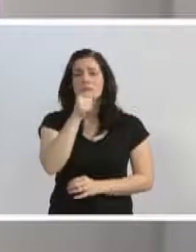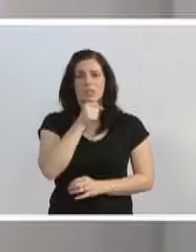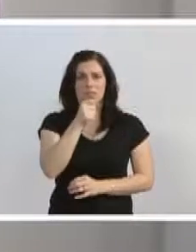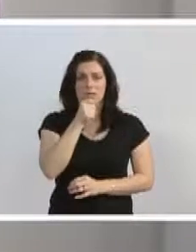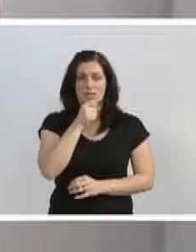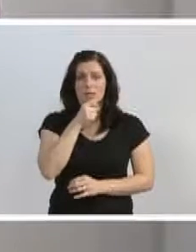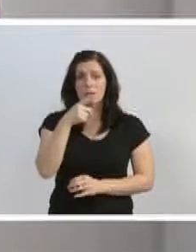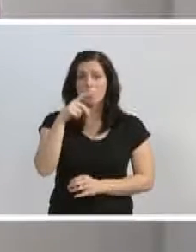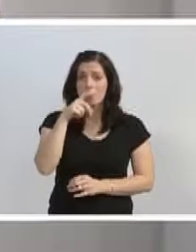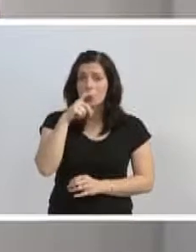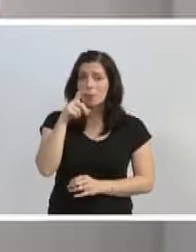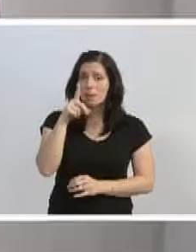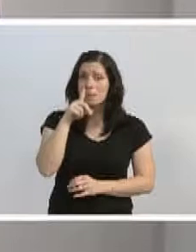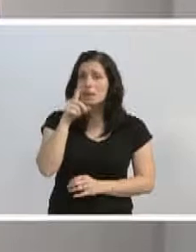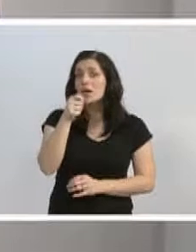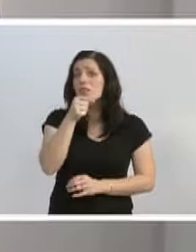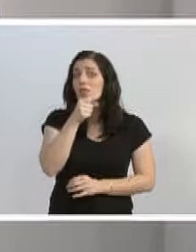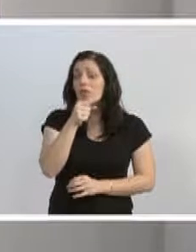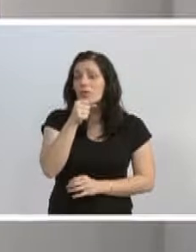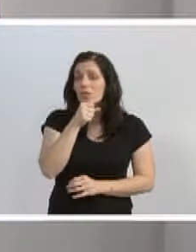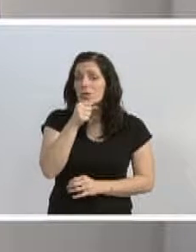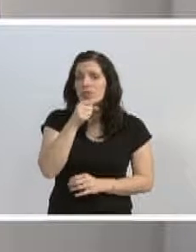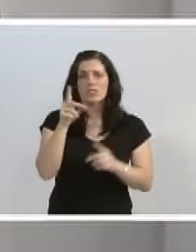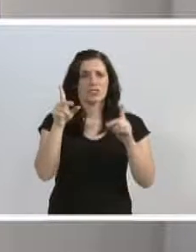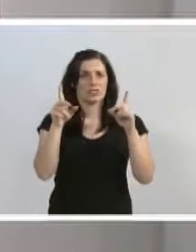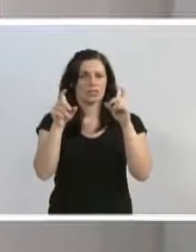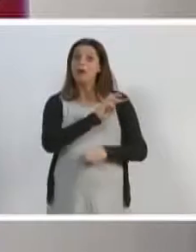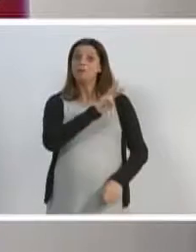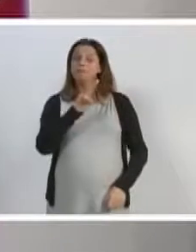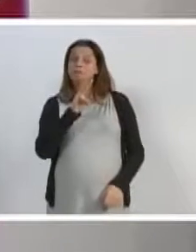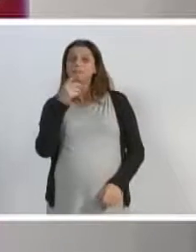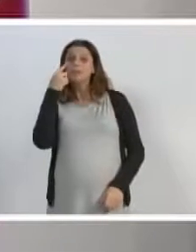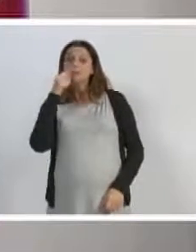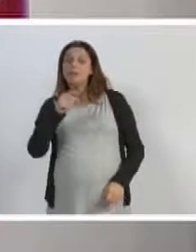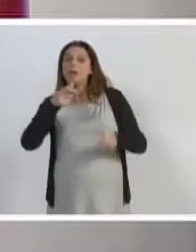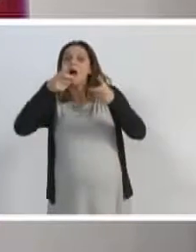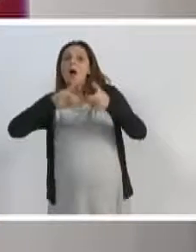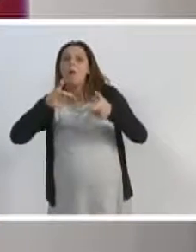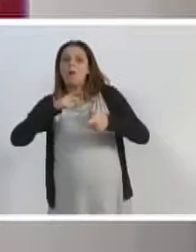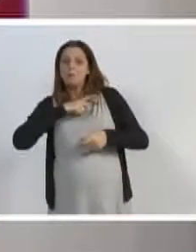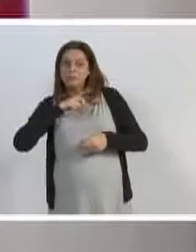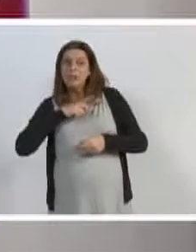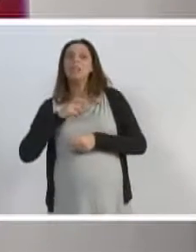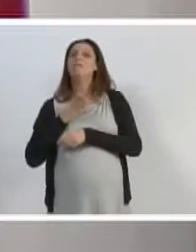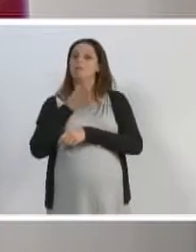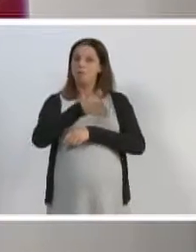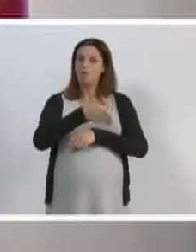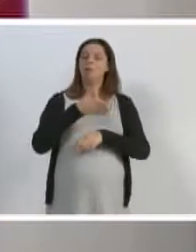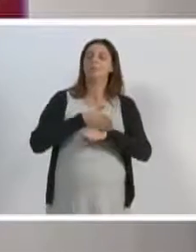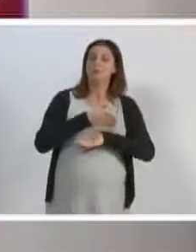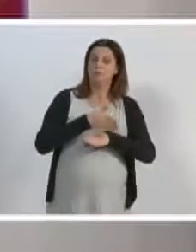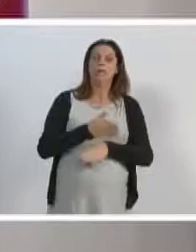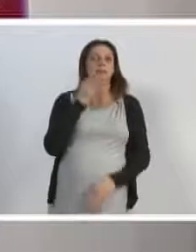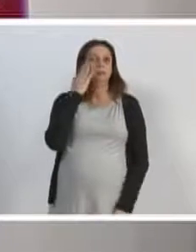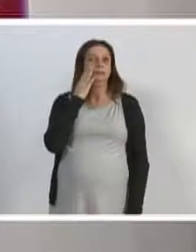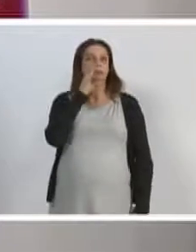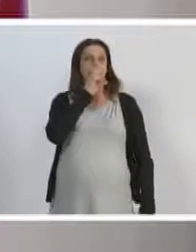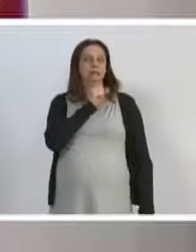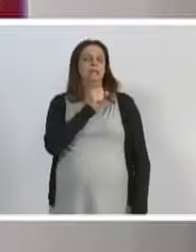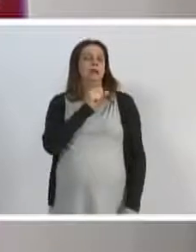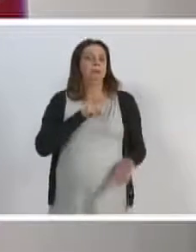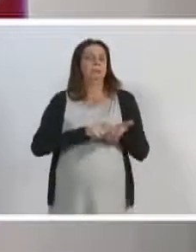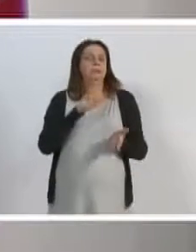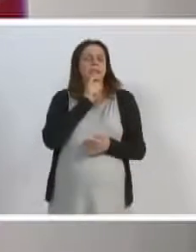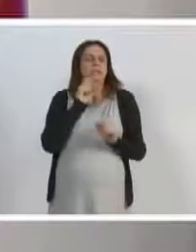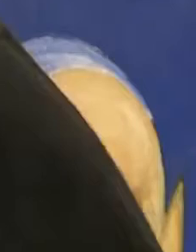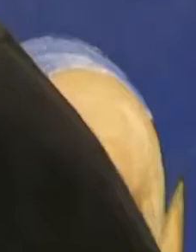Itopava Central foi questionada pelo vereador Marcos da Rosa, do DEM. Já o vereador Beto Tribés, do PSDB, elogiou a campanha